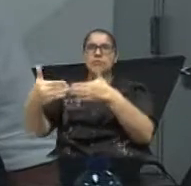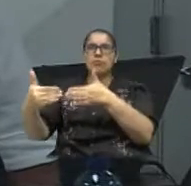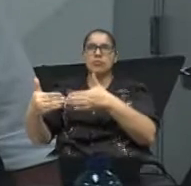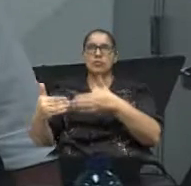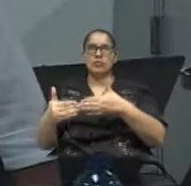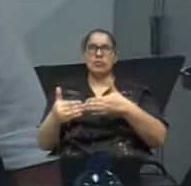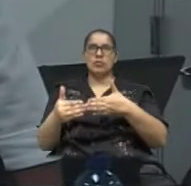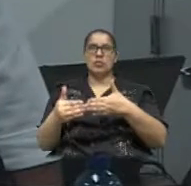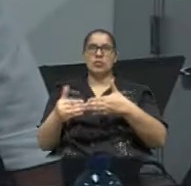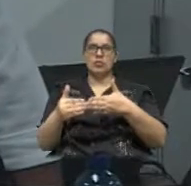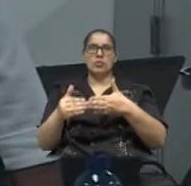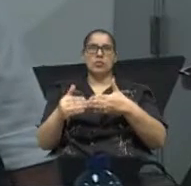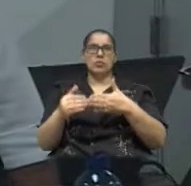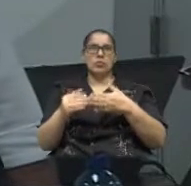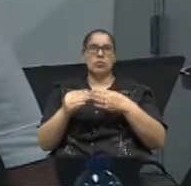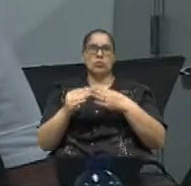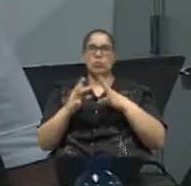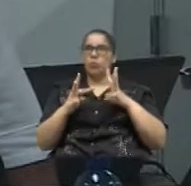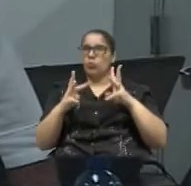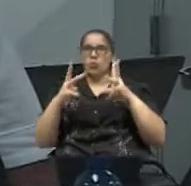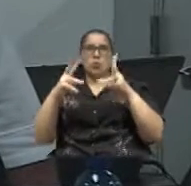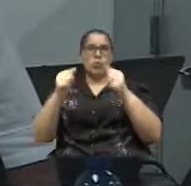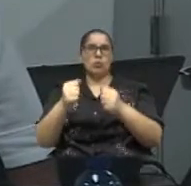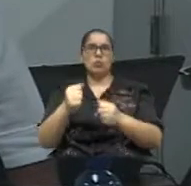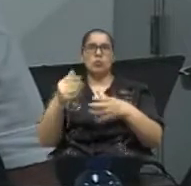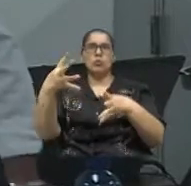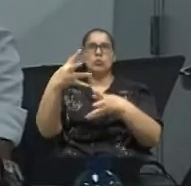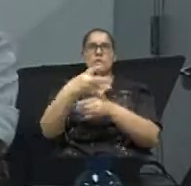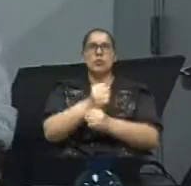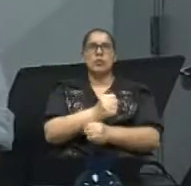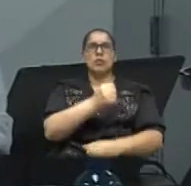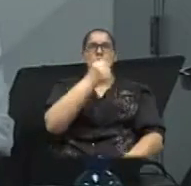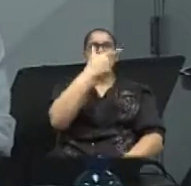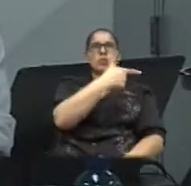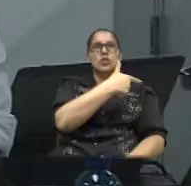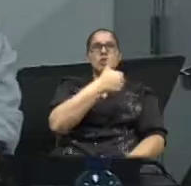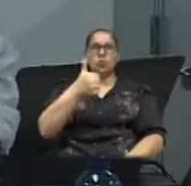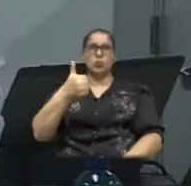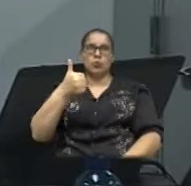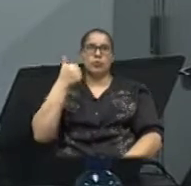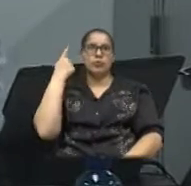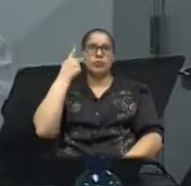Ou até mesmo se não fosse os próprios 21. Mas eu quero dizer o seguinte,